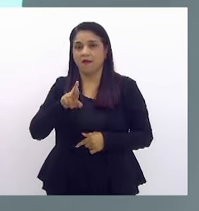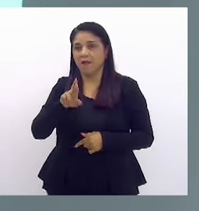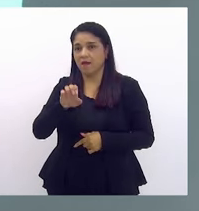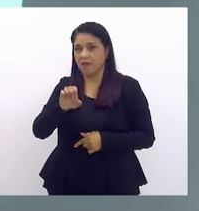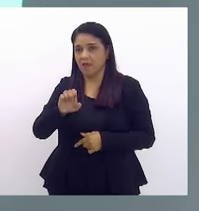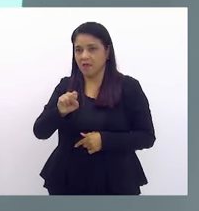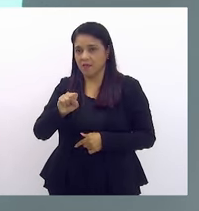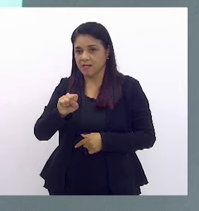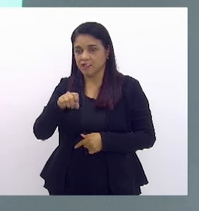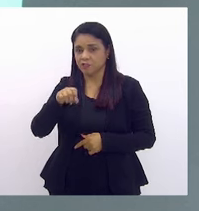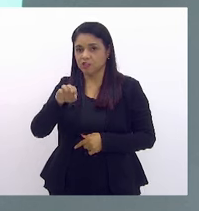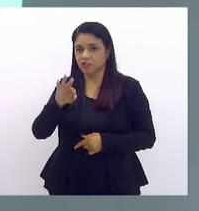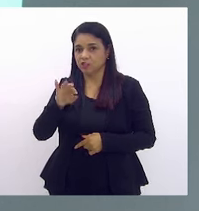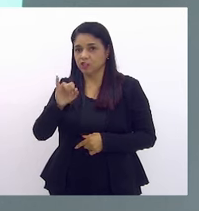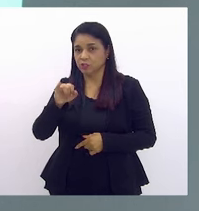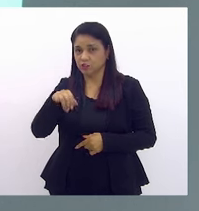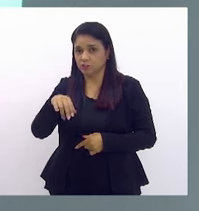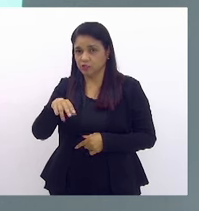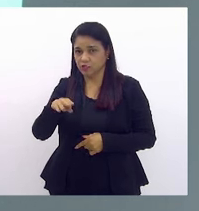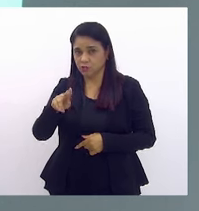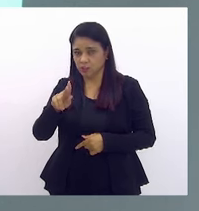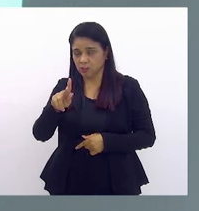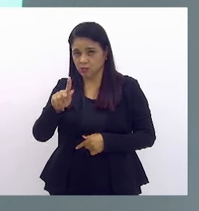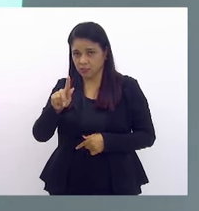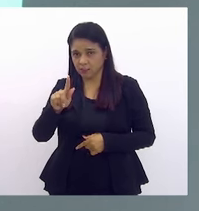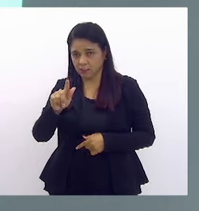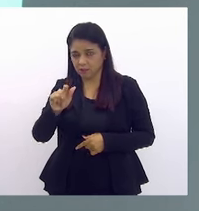nos resguarda, o vereador Ali Hadesh falou,